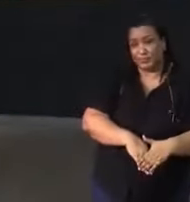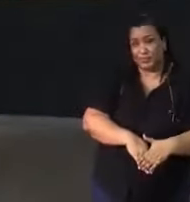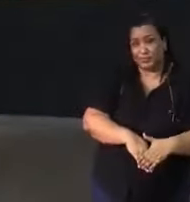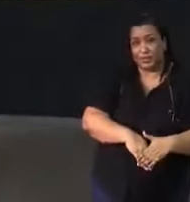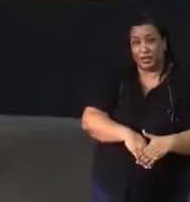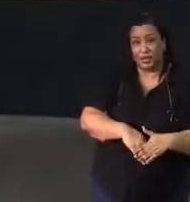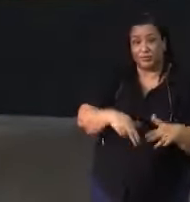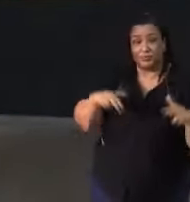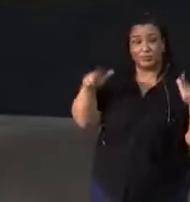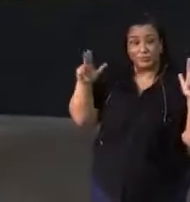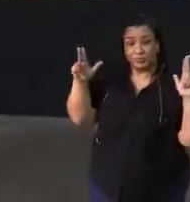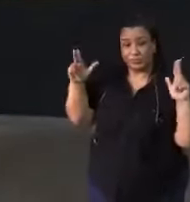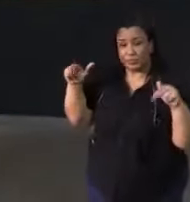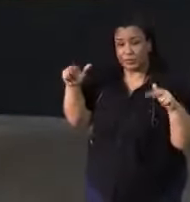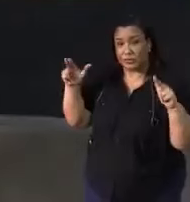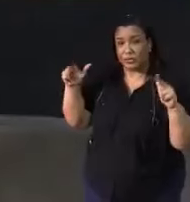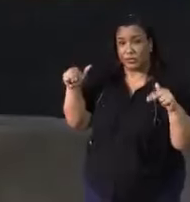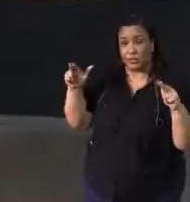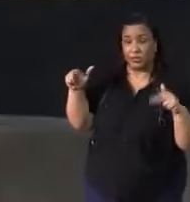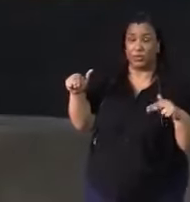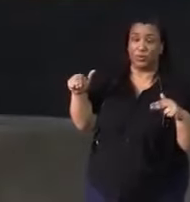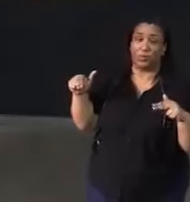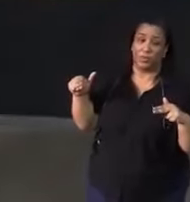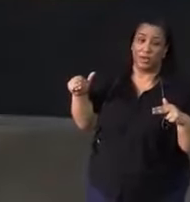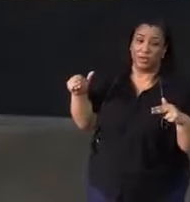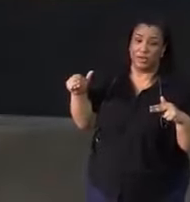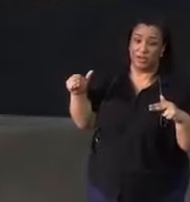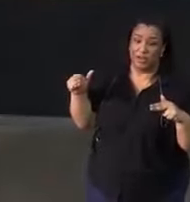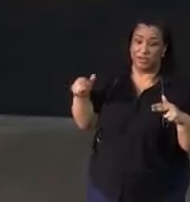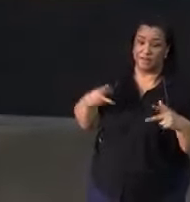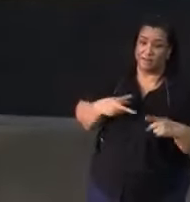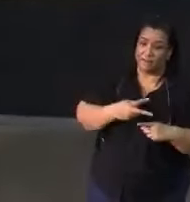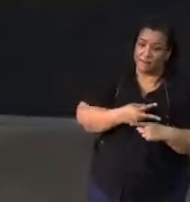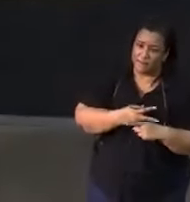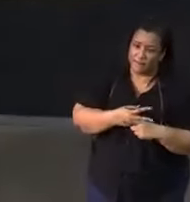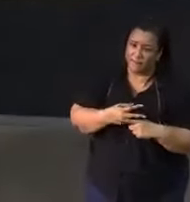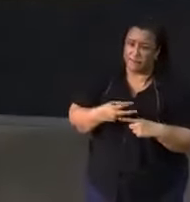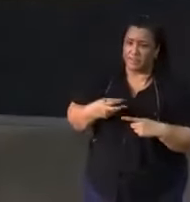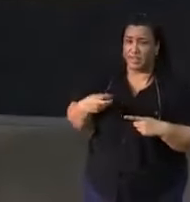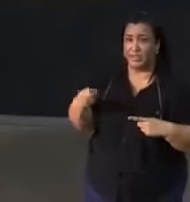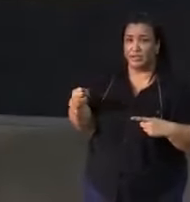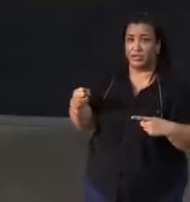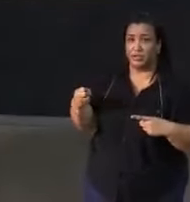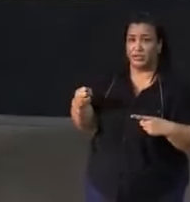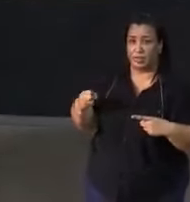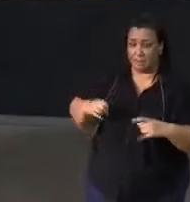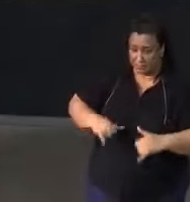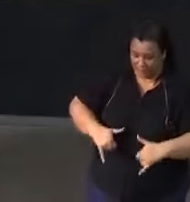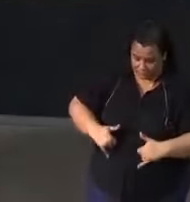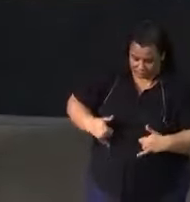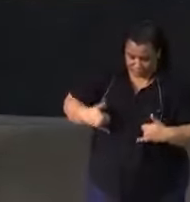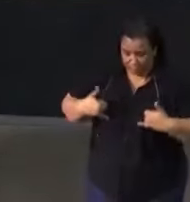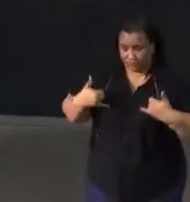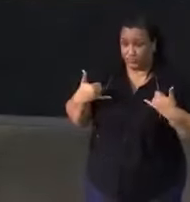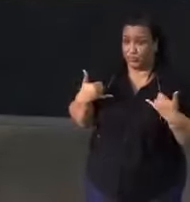Diga nunca me deixarei vencer pela